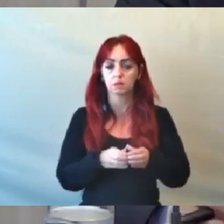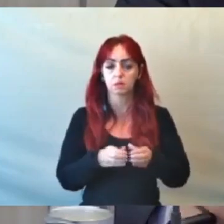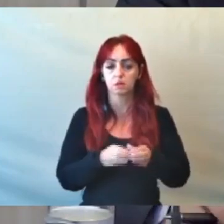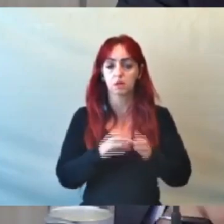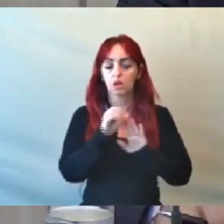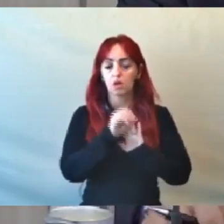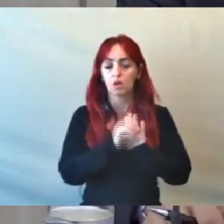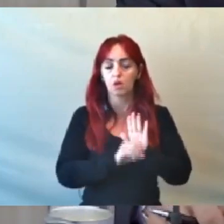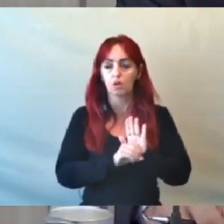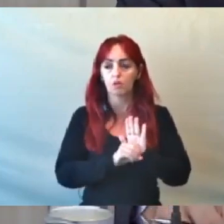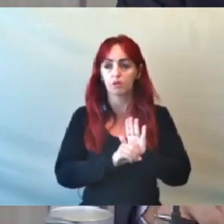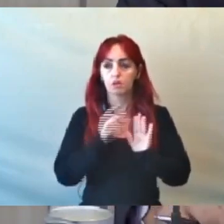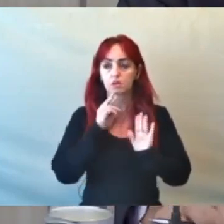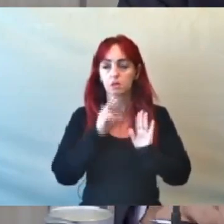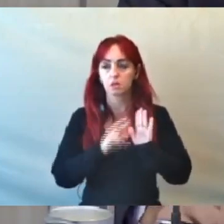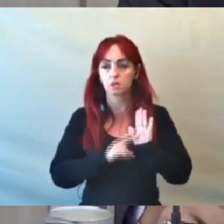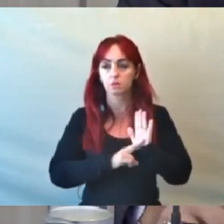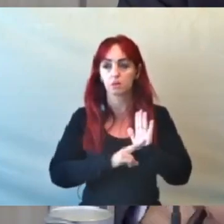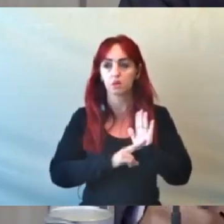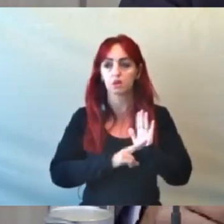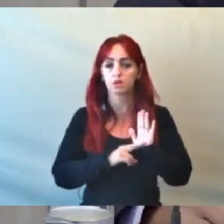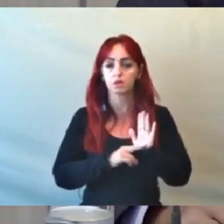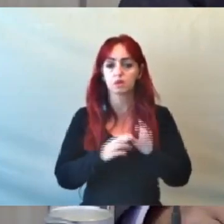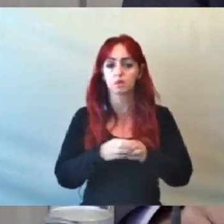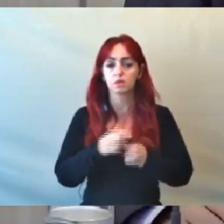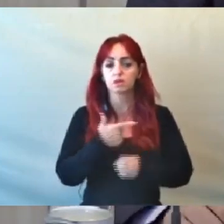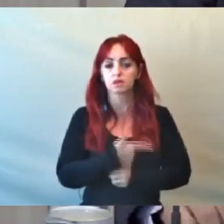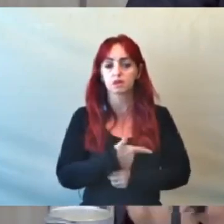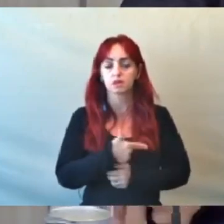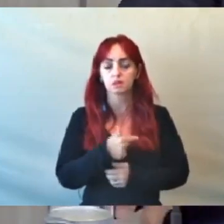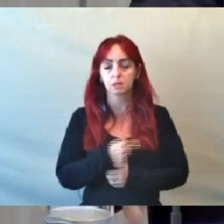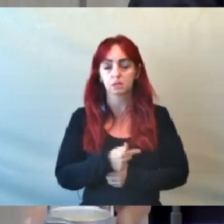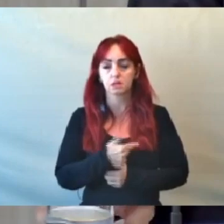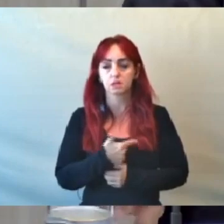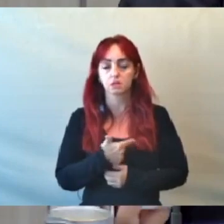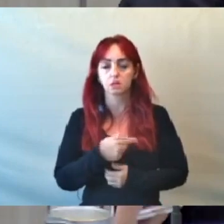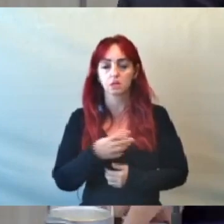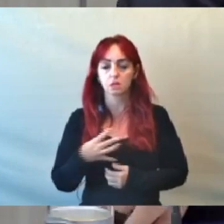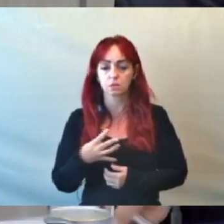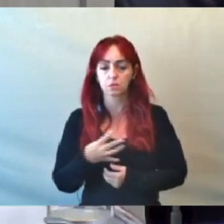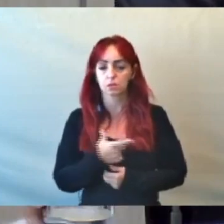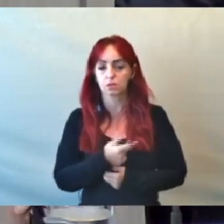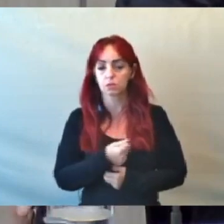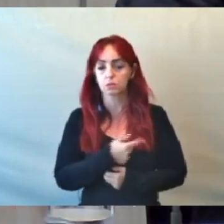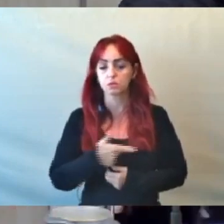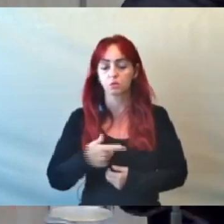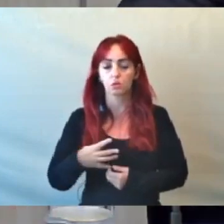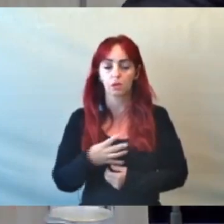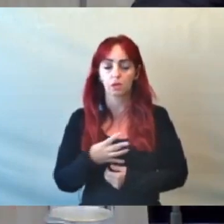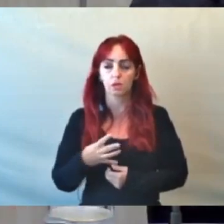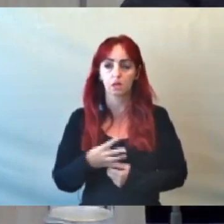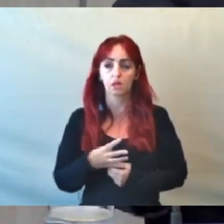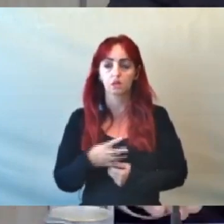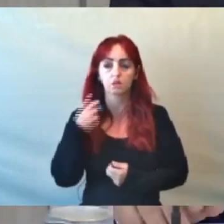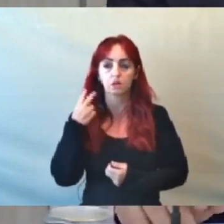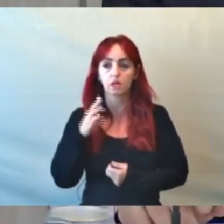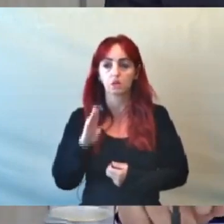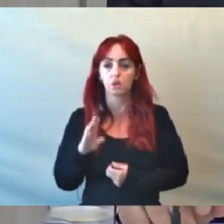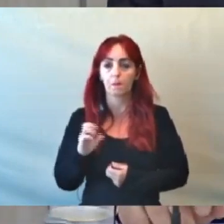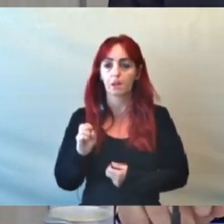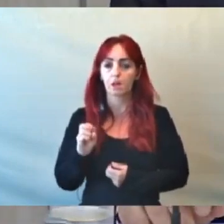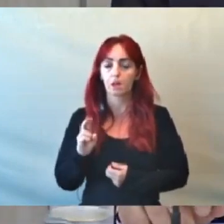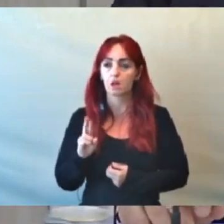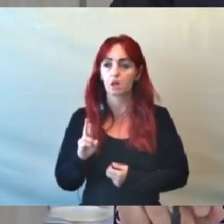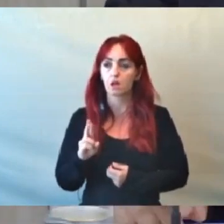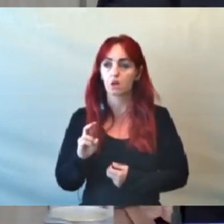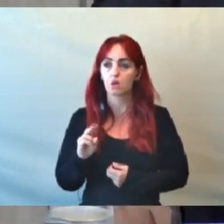comissão 714/2024, de autoria do vereador Braulio Lara, ofício 924 e número